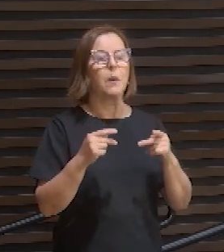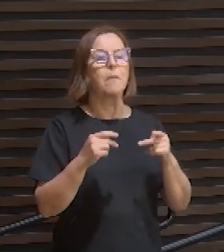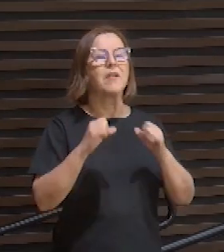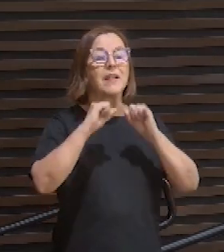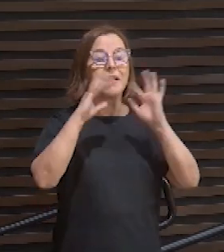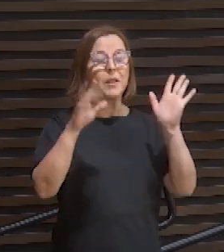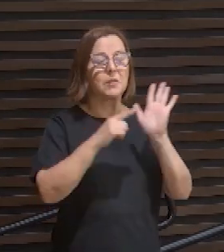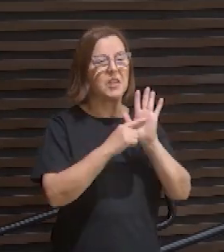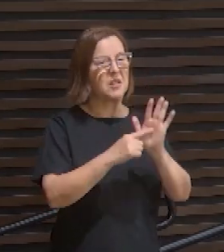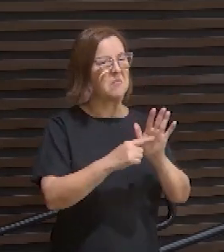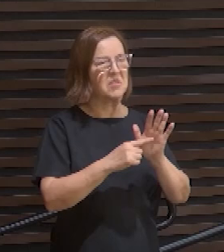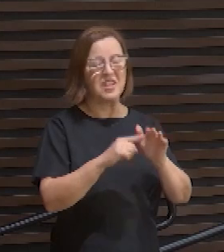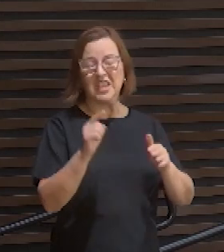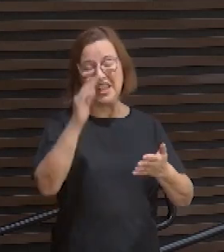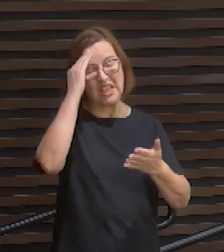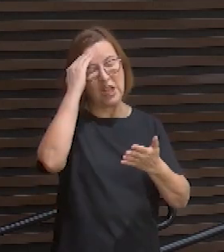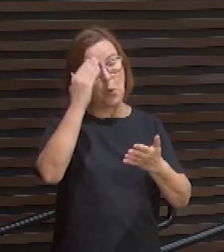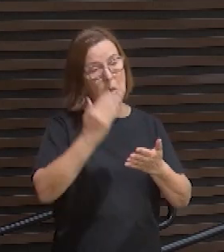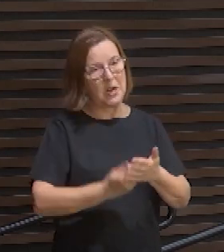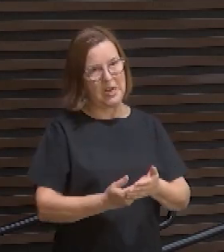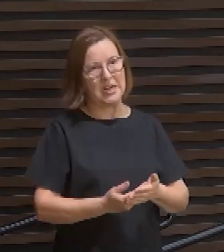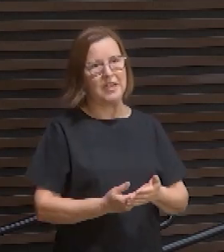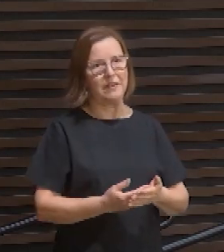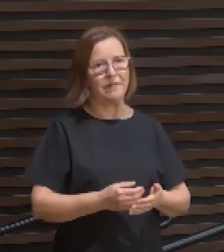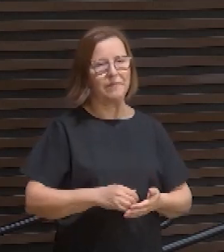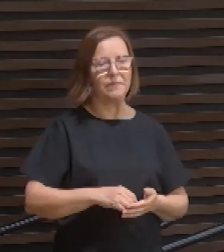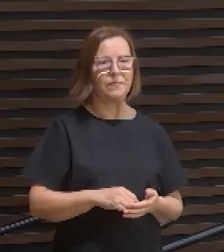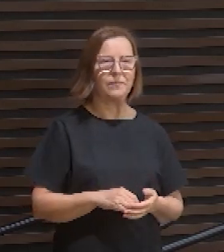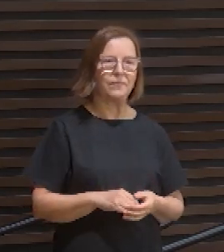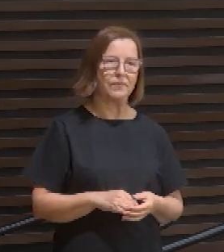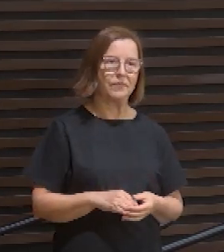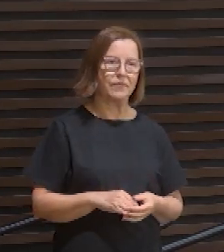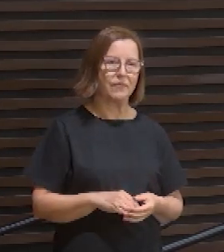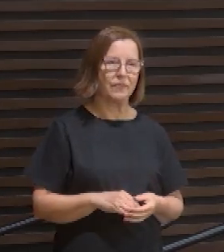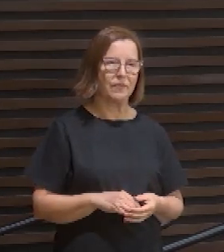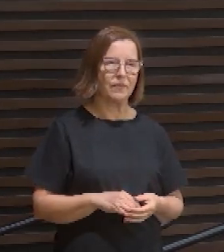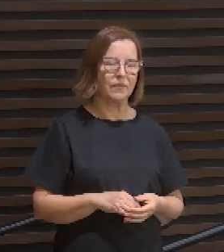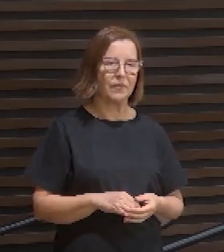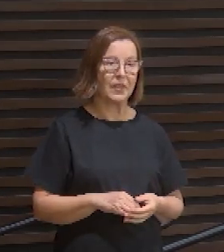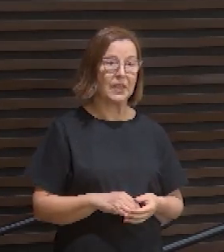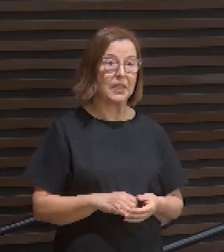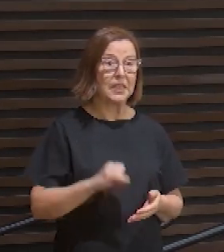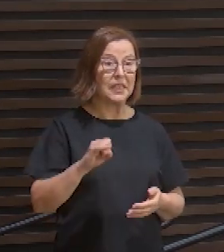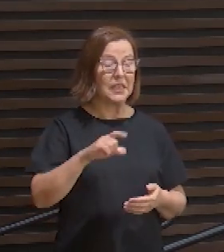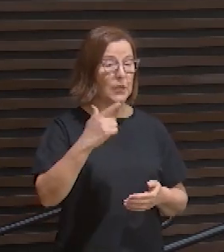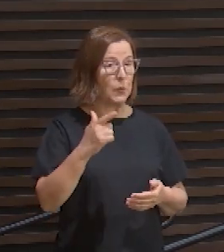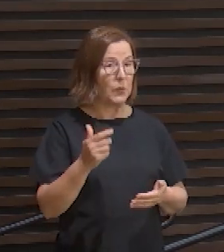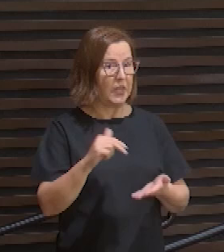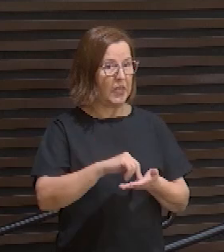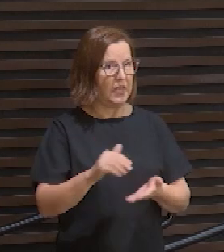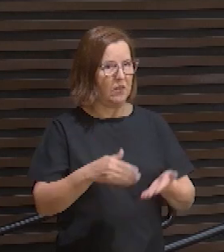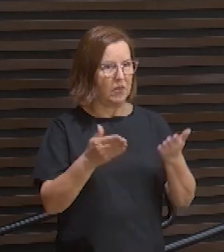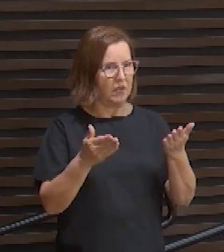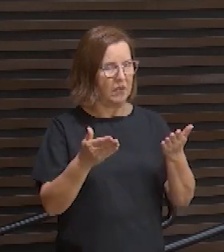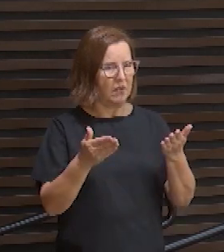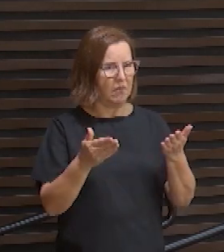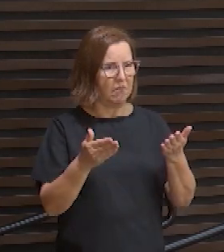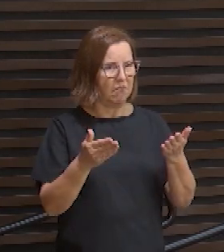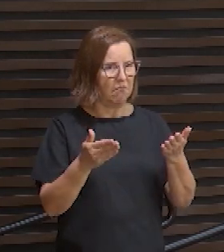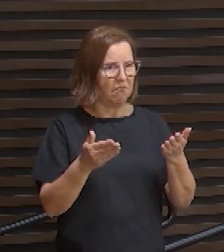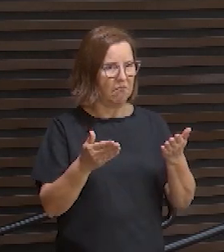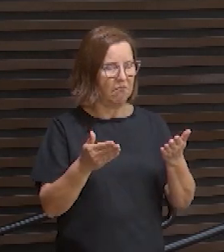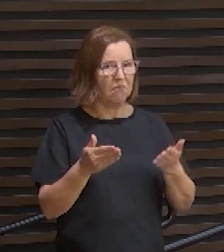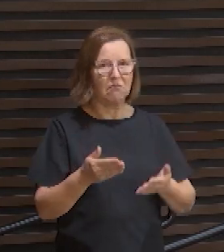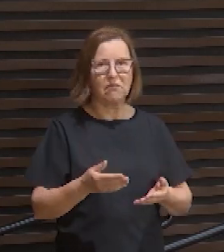E se não há ressurreição, queridos, isso tem sérias implicações teológicas. E isso Paulo vai trazer aqui,